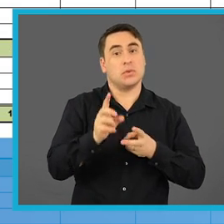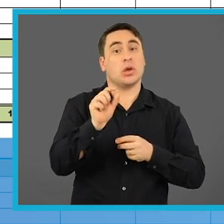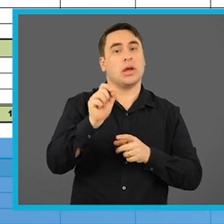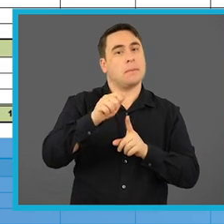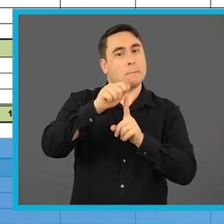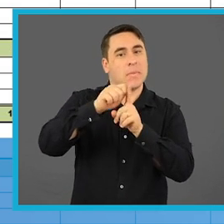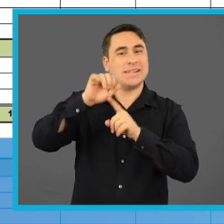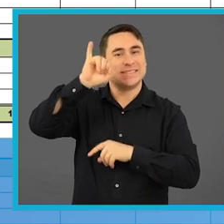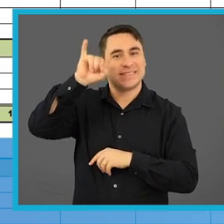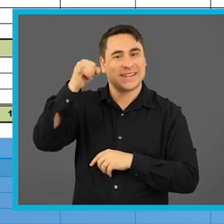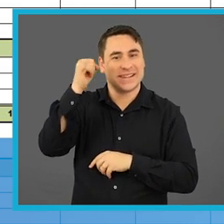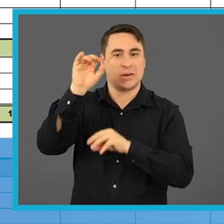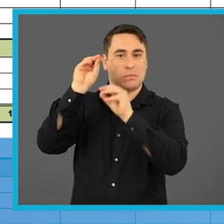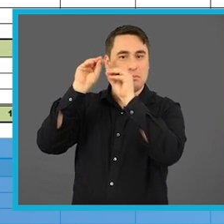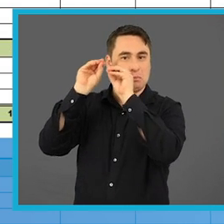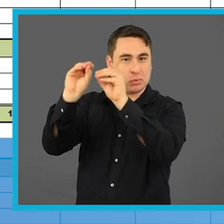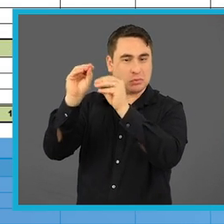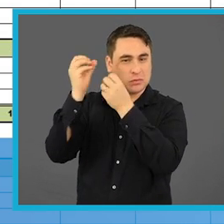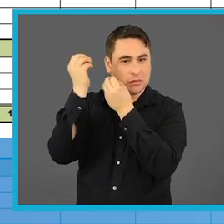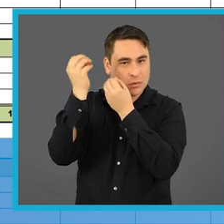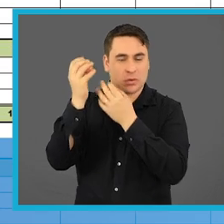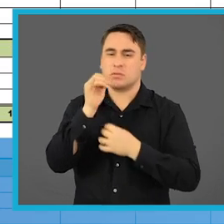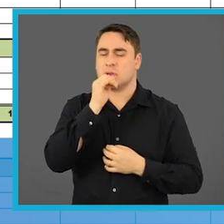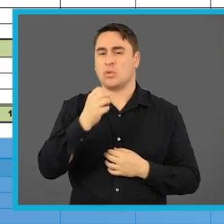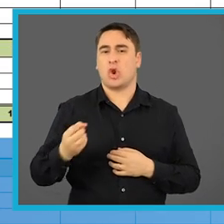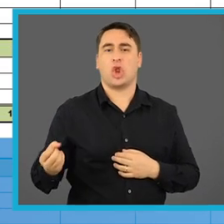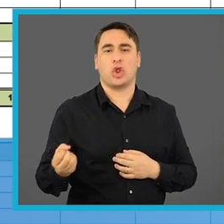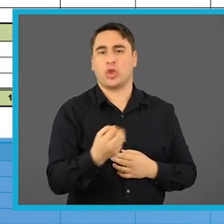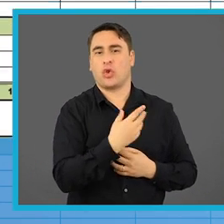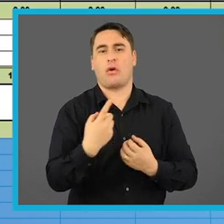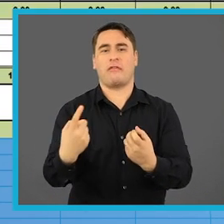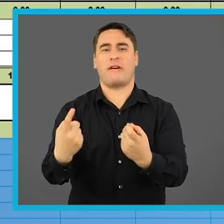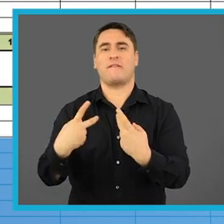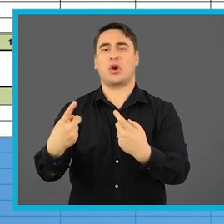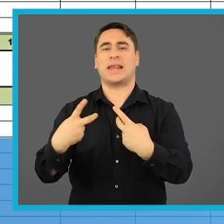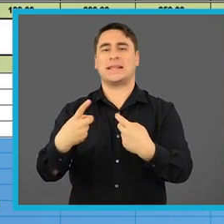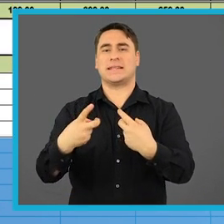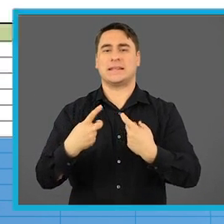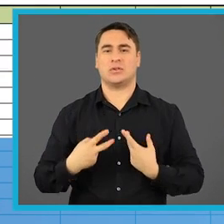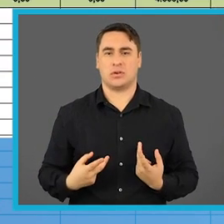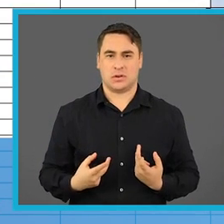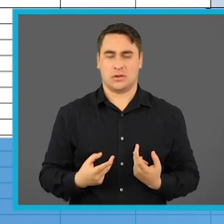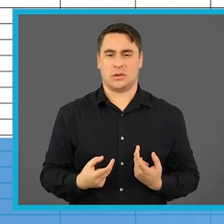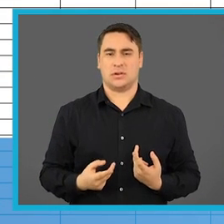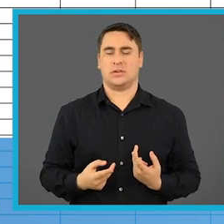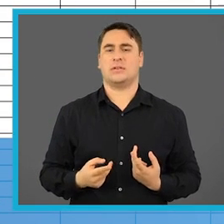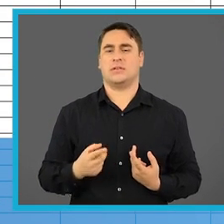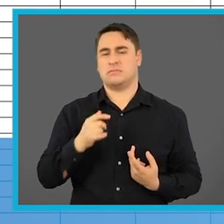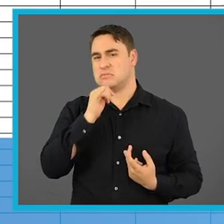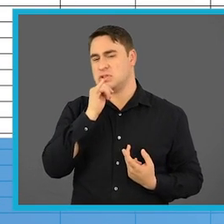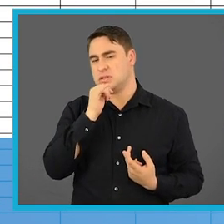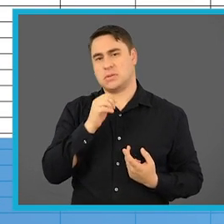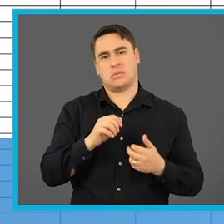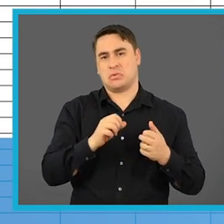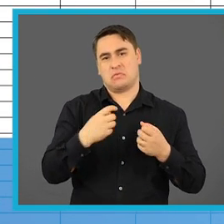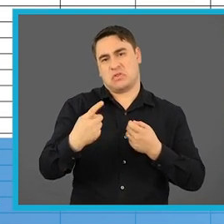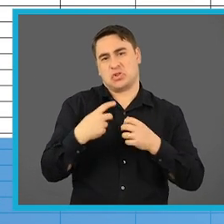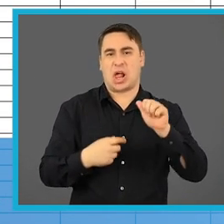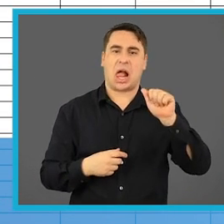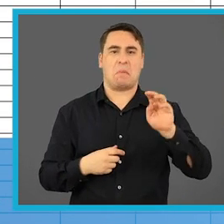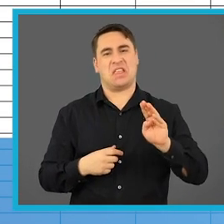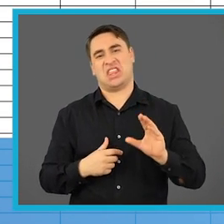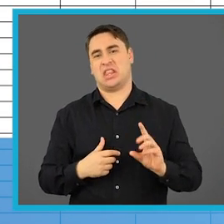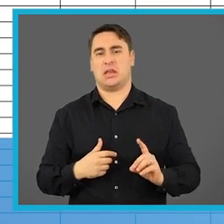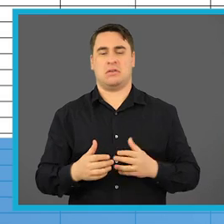colocar informação em janeiro. Se começar um novo fornecedor, né? Nós vamos entrar aqui na linha de fornecedores, tem exemplo A, B,